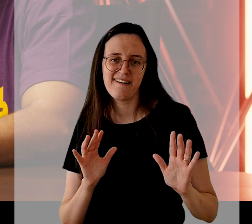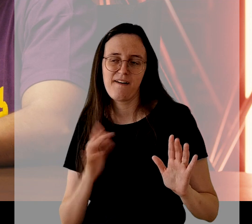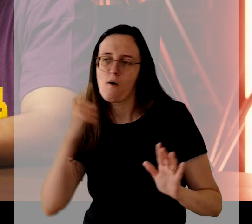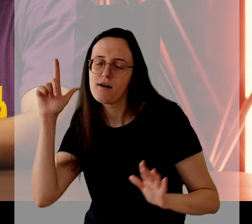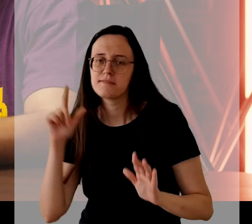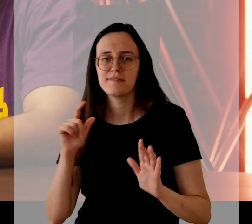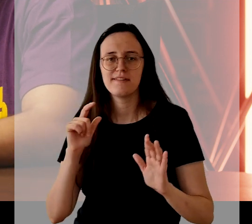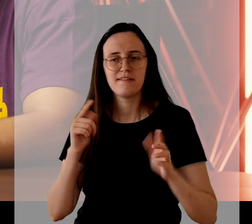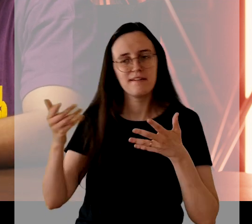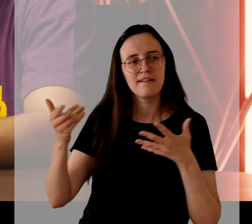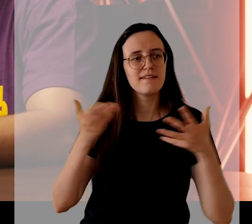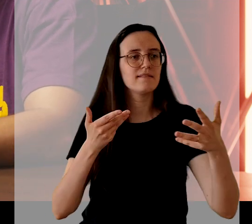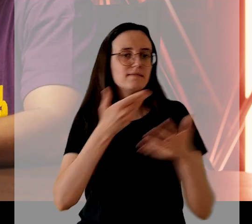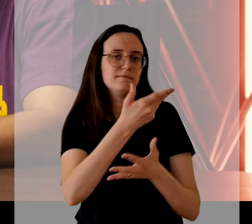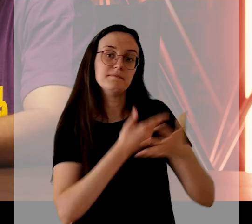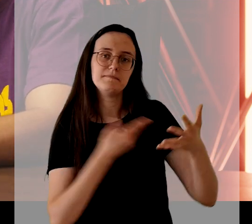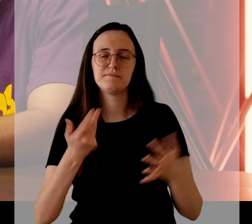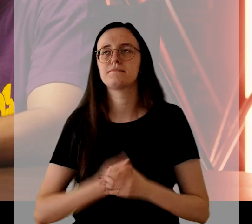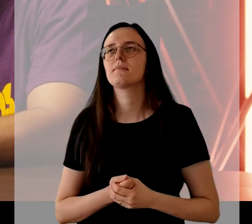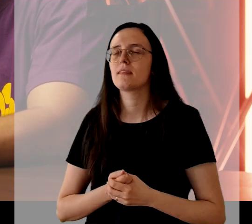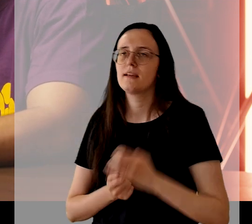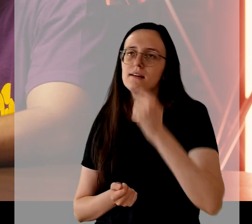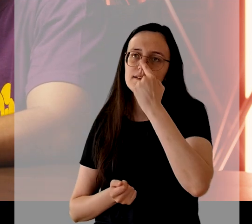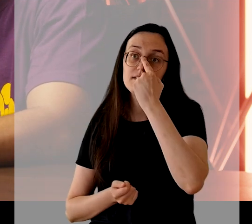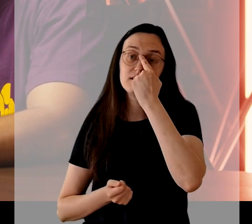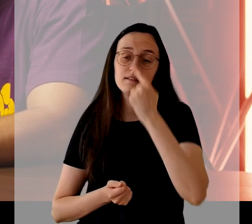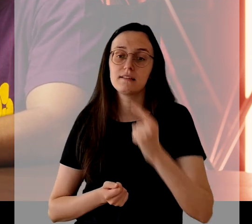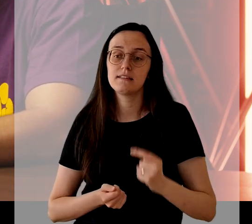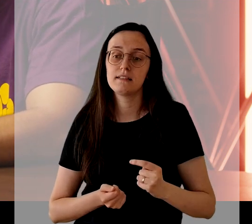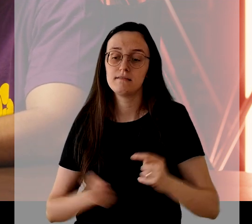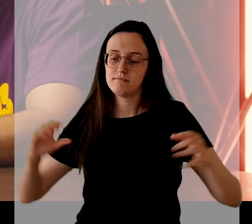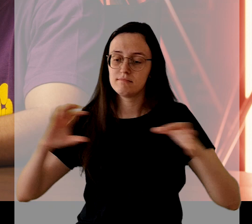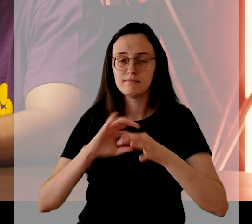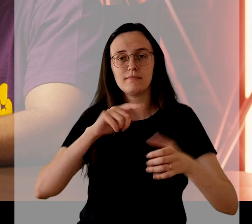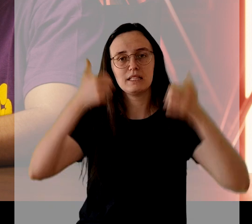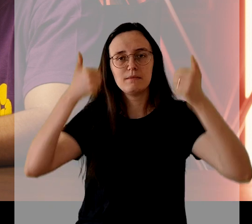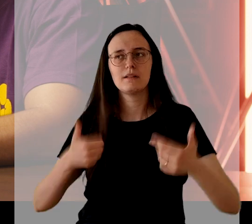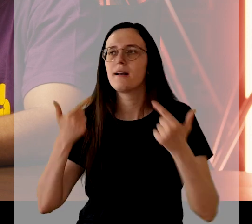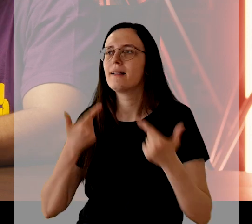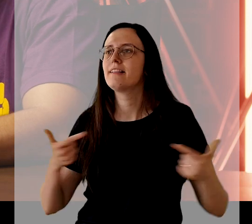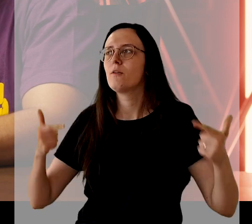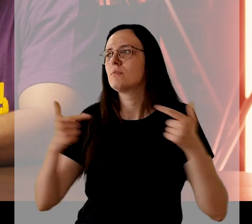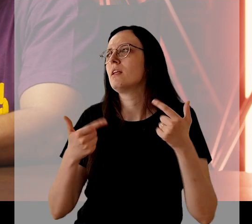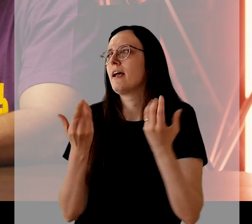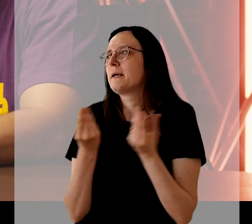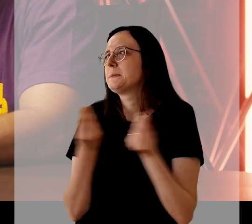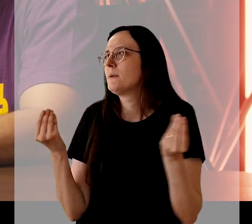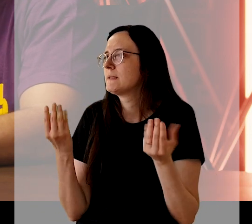lapelas de outro técnico. E é nessa pegada. E linkando com o que você falou, de que não